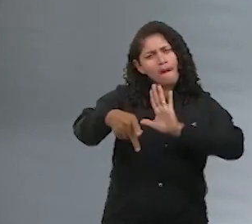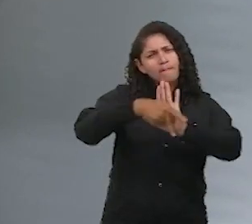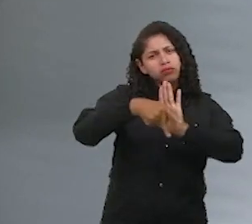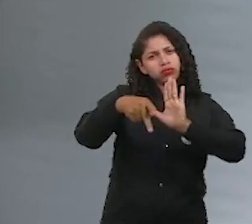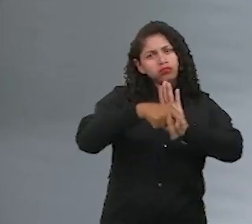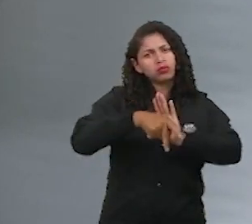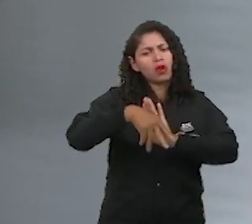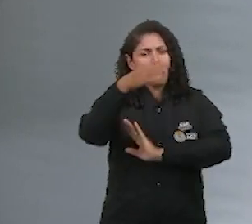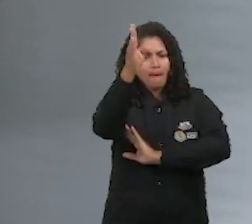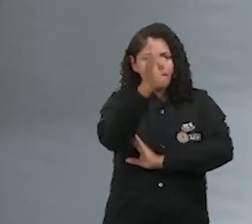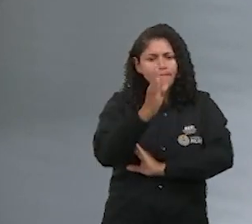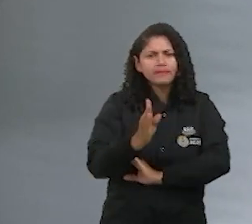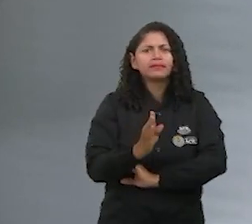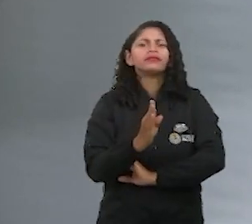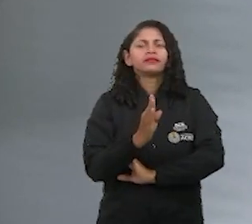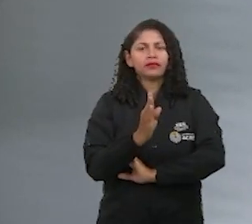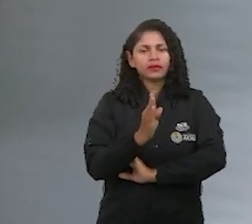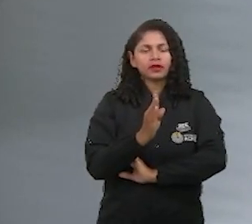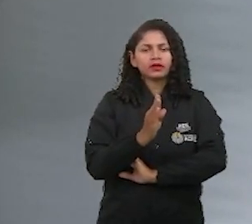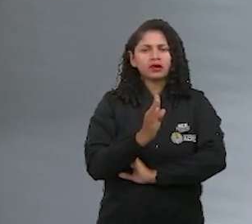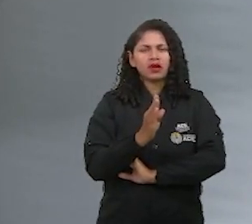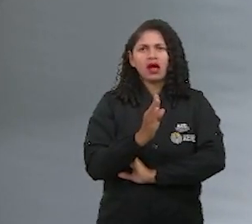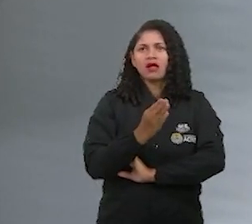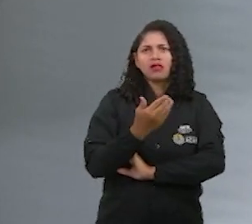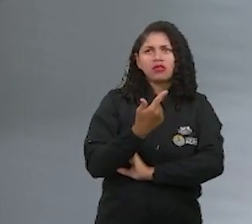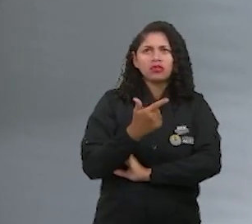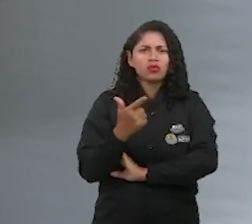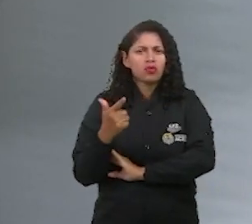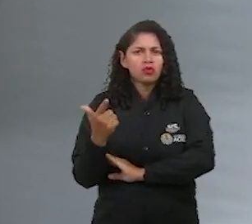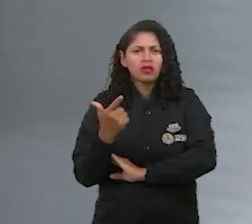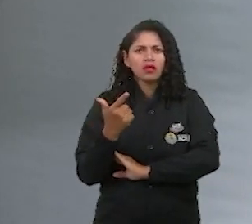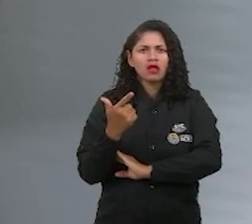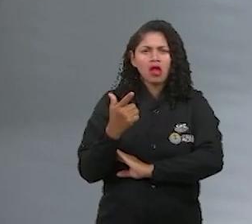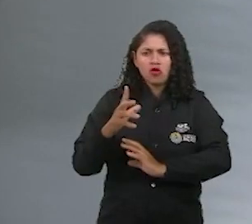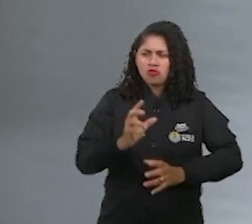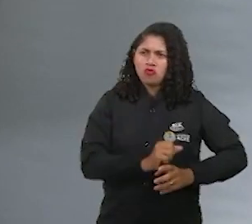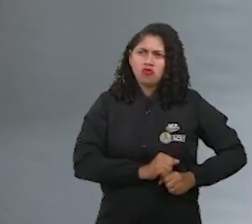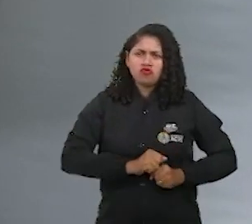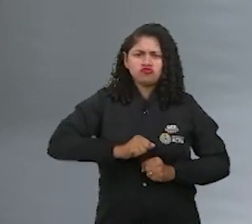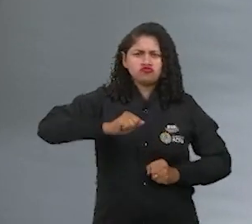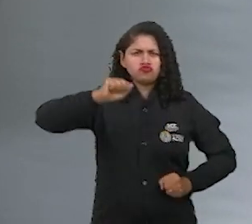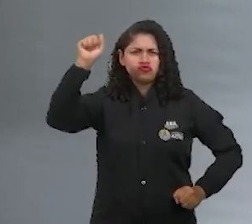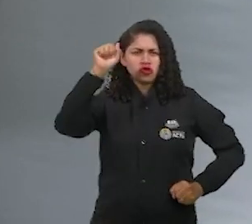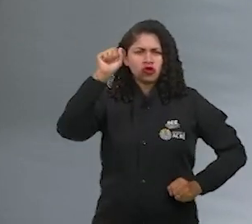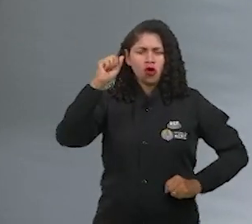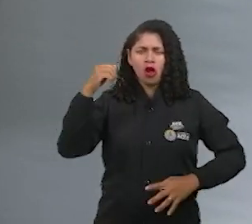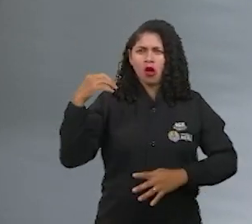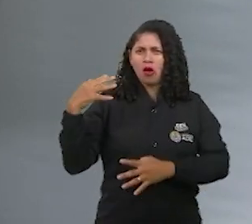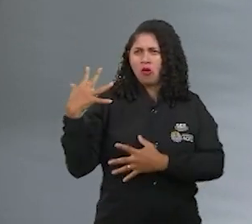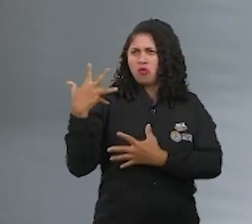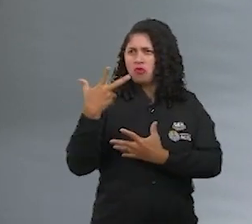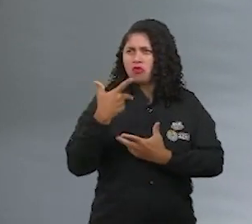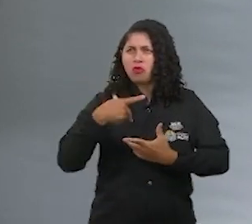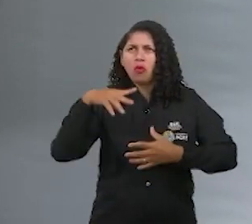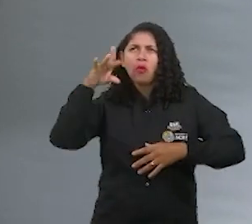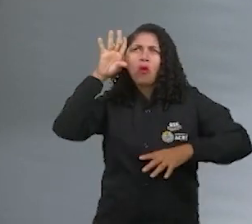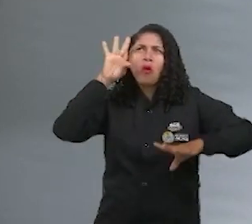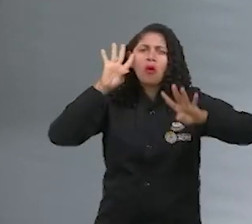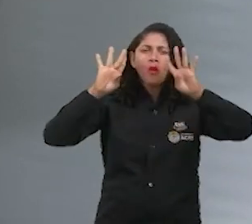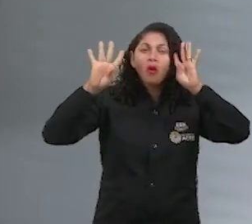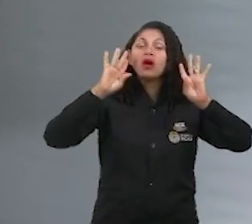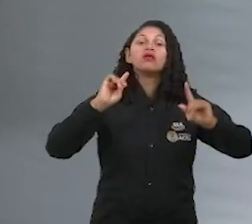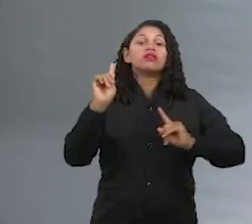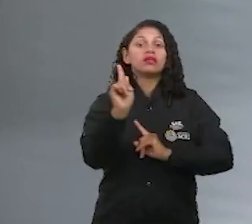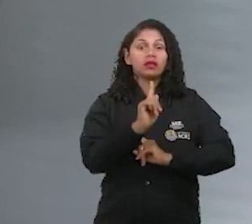nacional, sem aquela questão de um herói idealizado, como lá no romantismo, mas de fato um